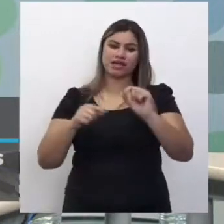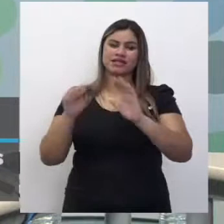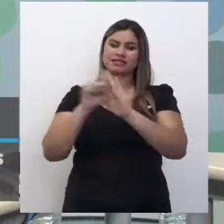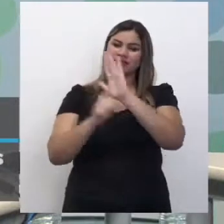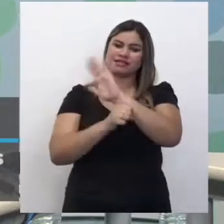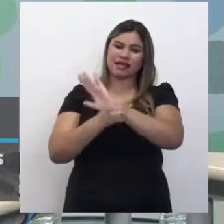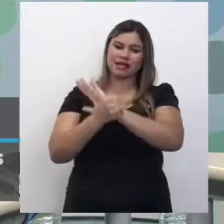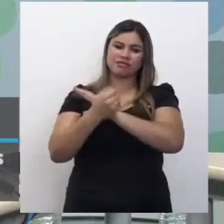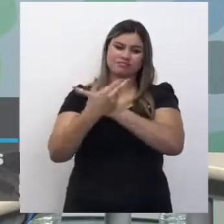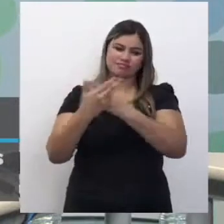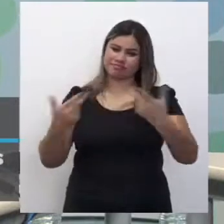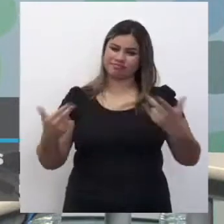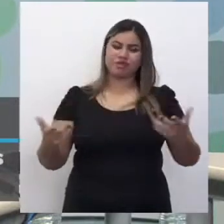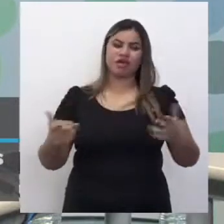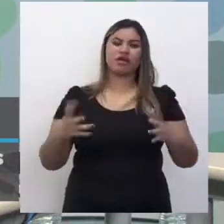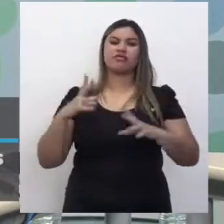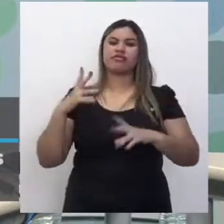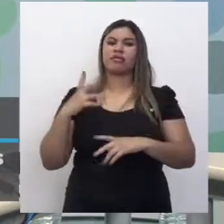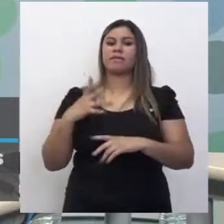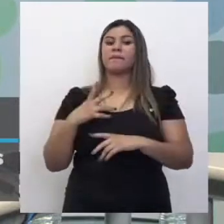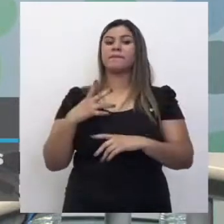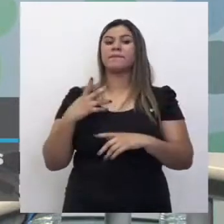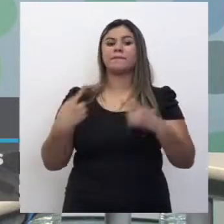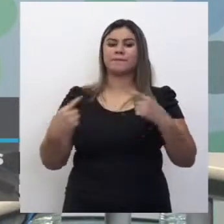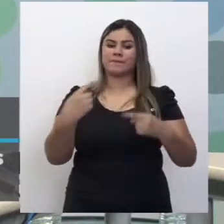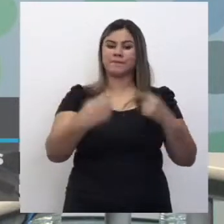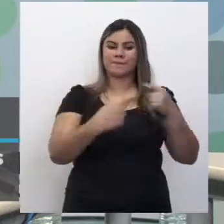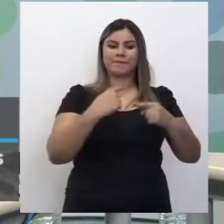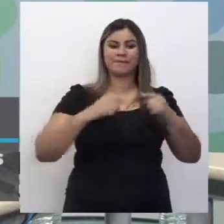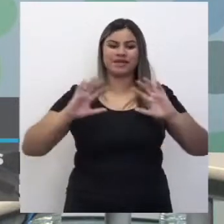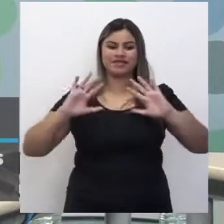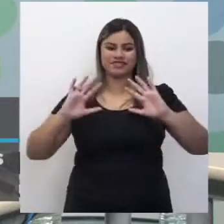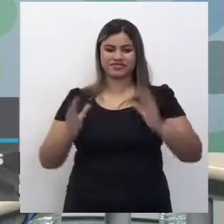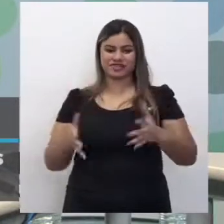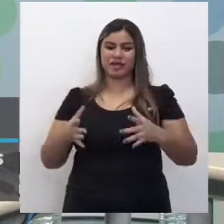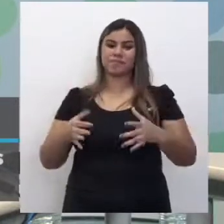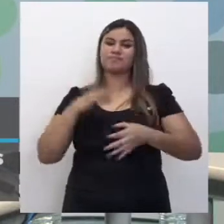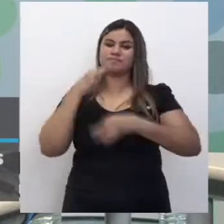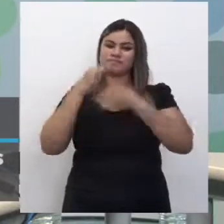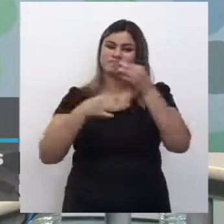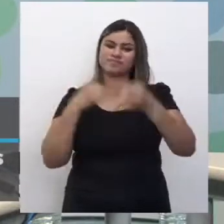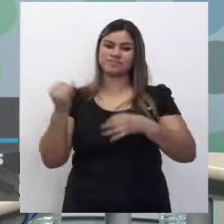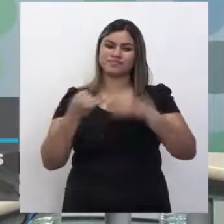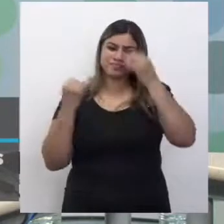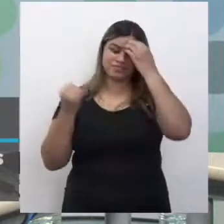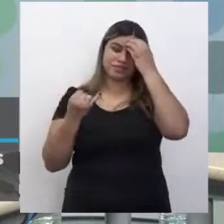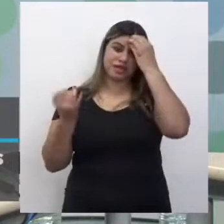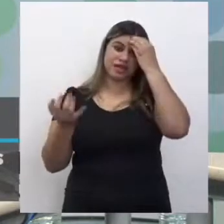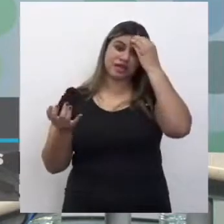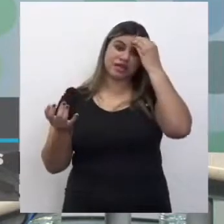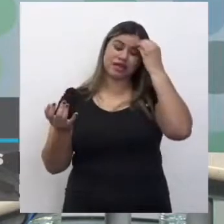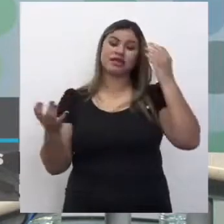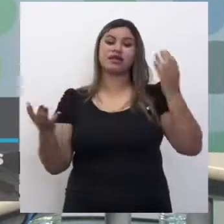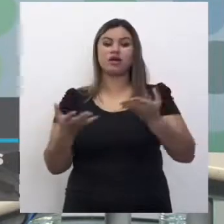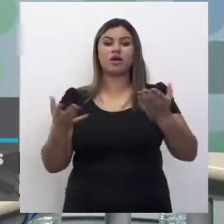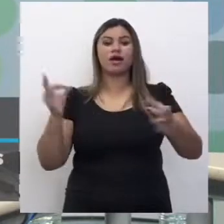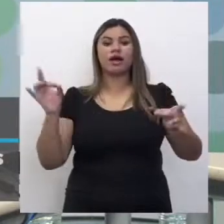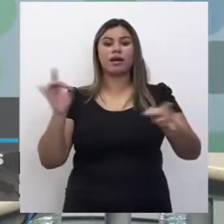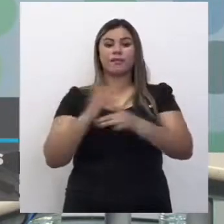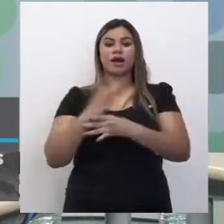tá? Então, tá aí o nosso debate, né? Os argumentos muito interessantes. E agora a gente vai finalizar a nossa